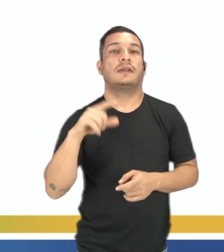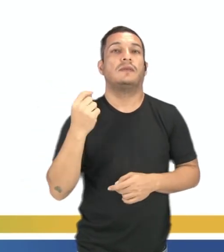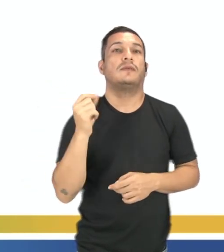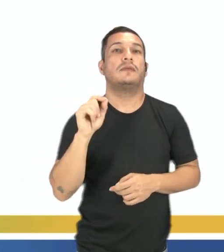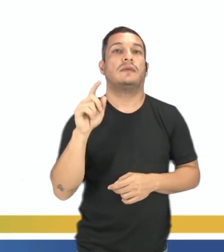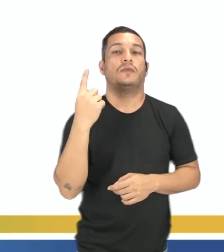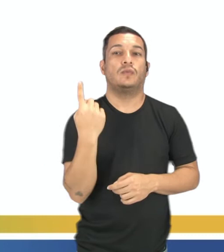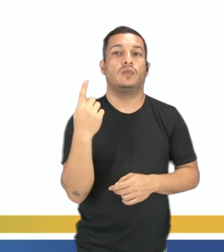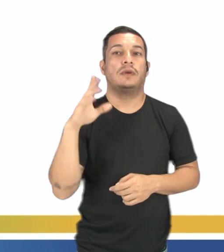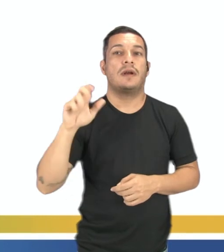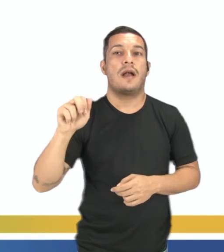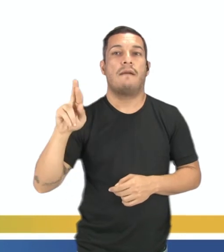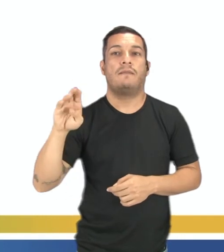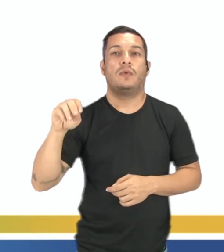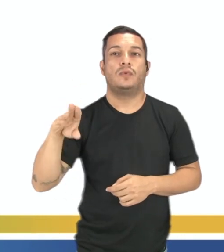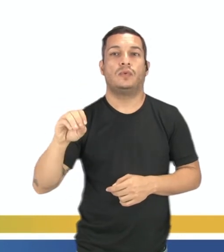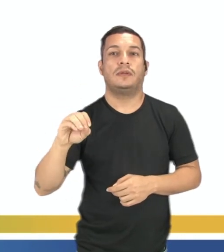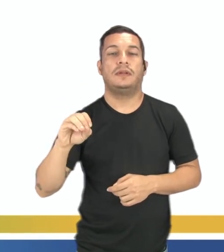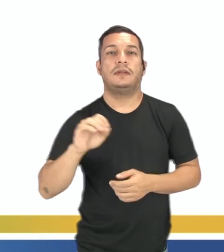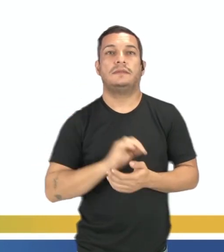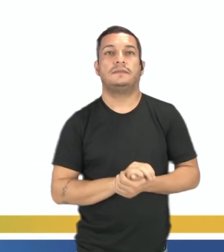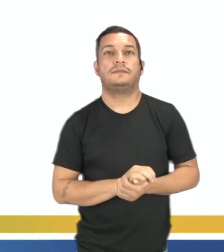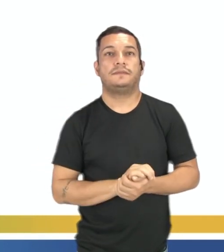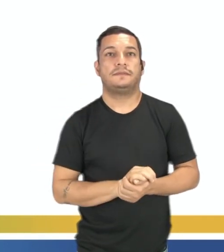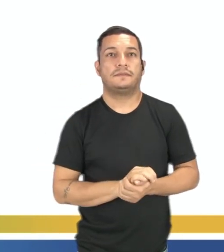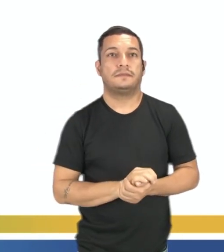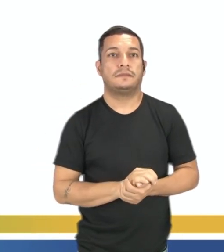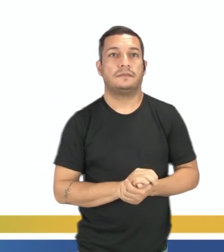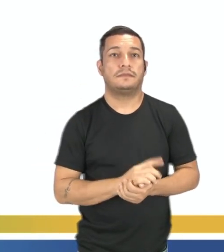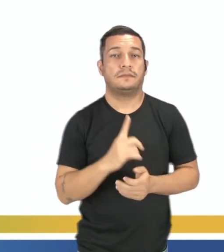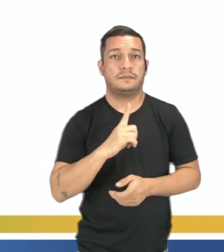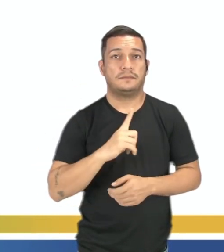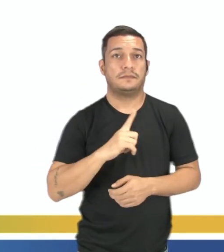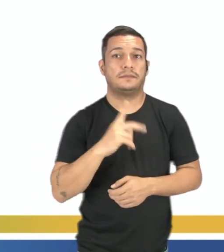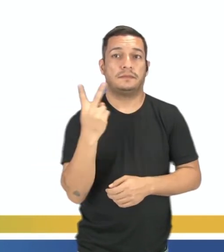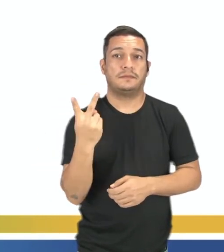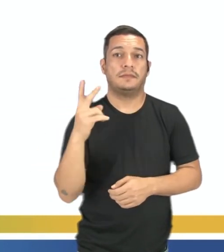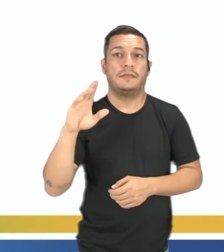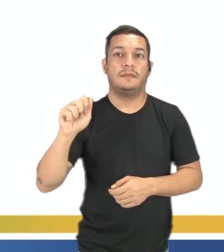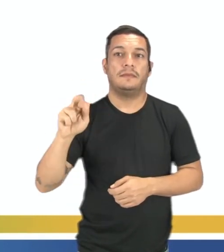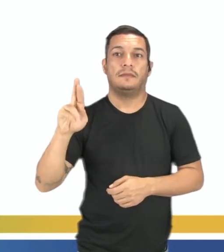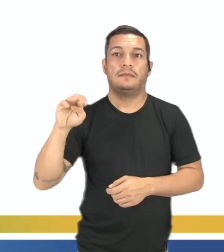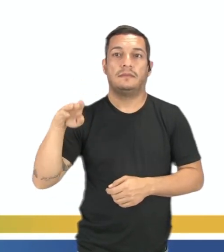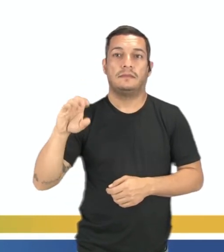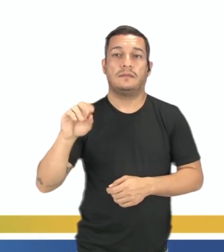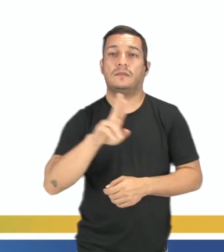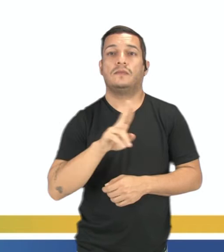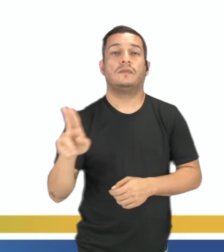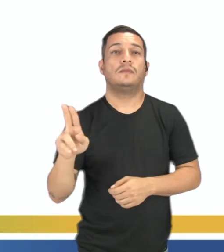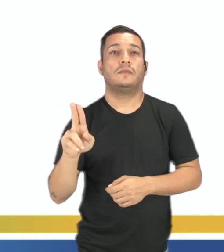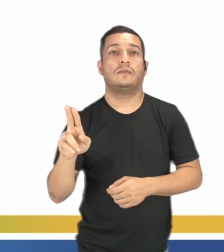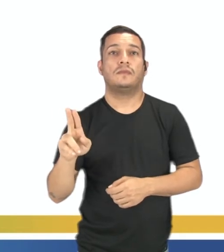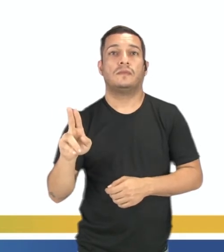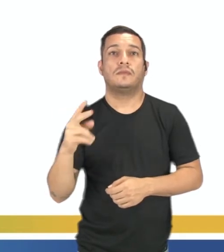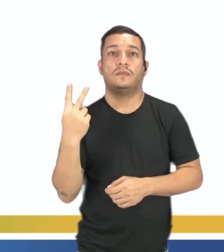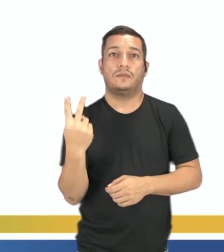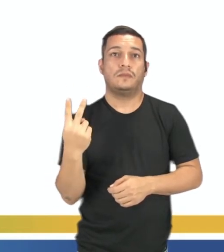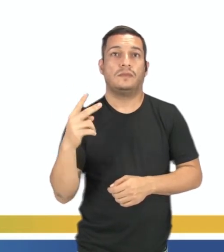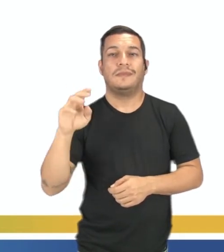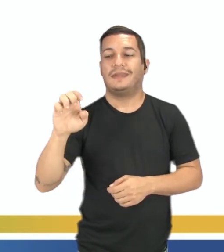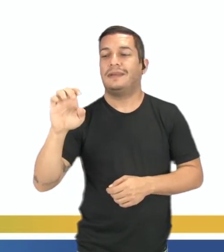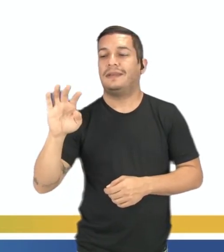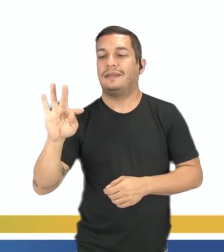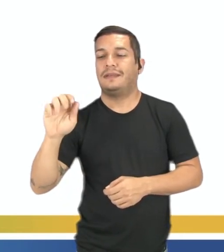também só tem um carbono e agora que eu tenho dois carbonos qual o nome do hidrocarboneto de